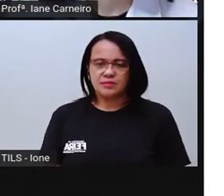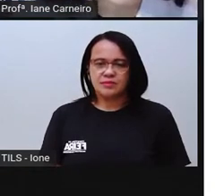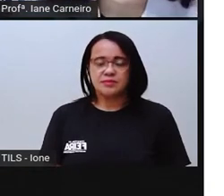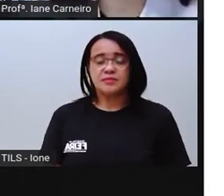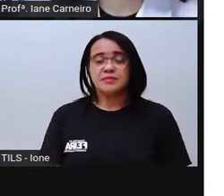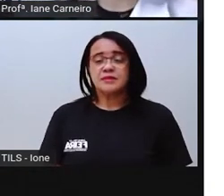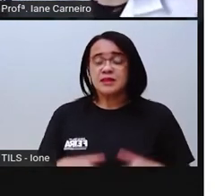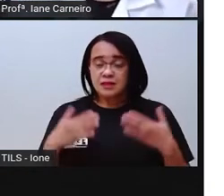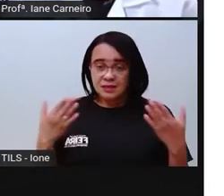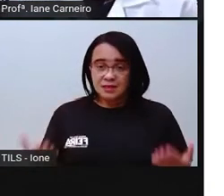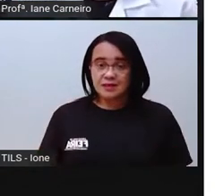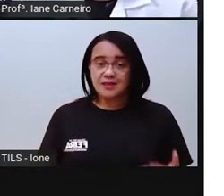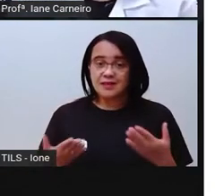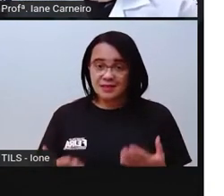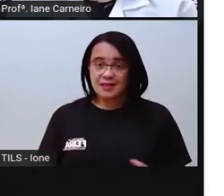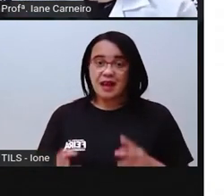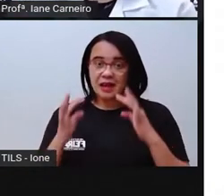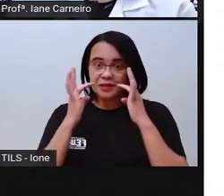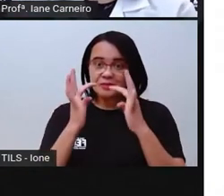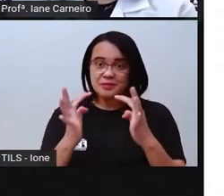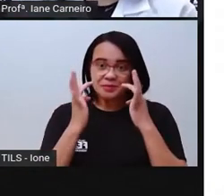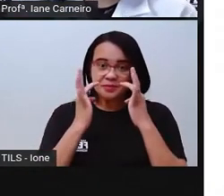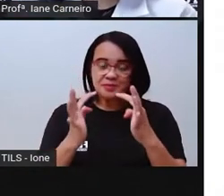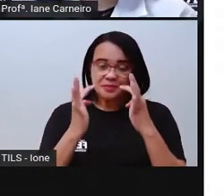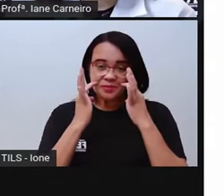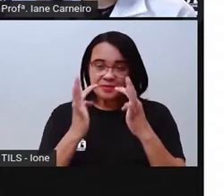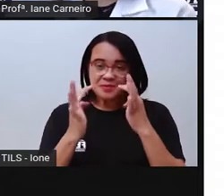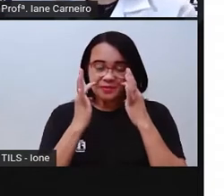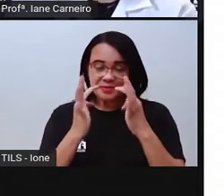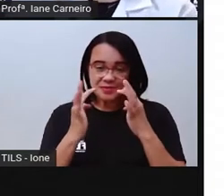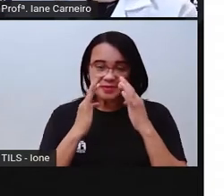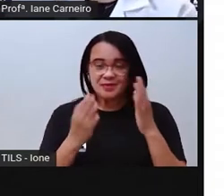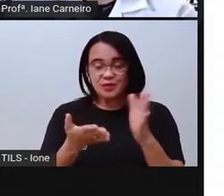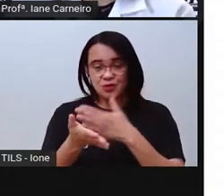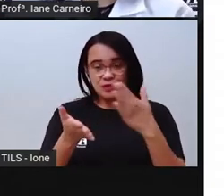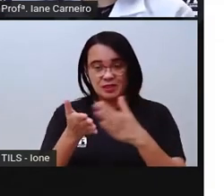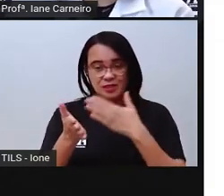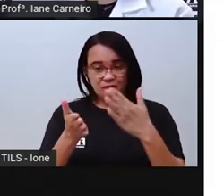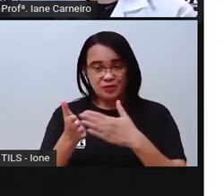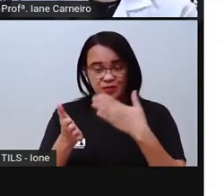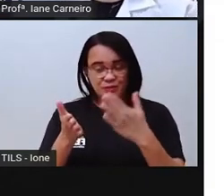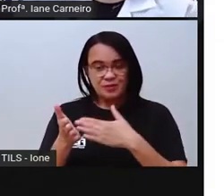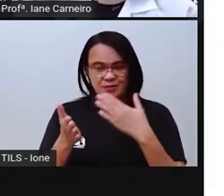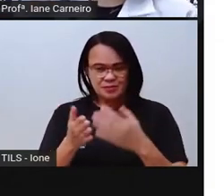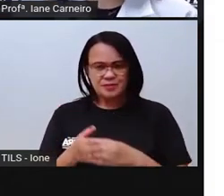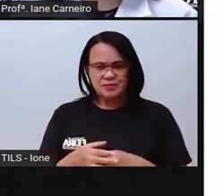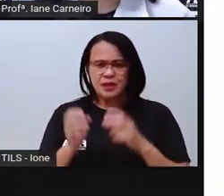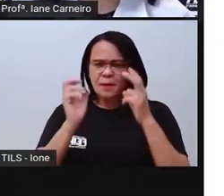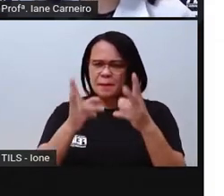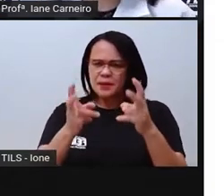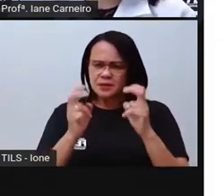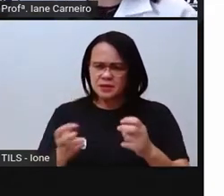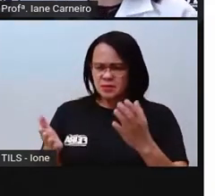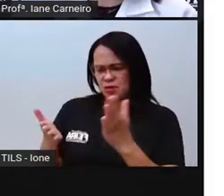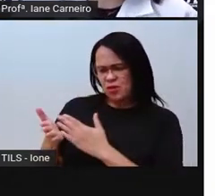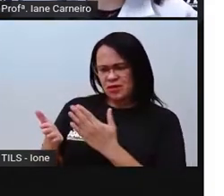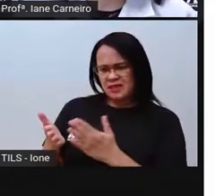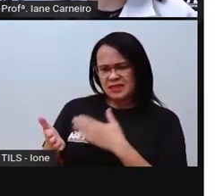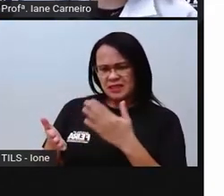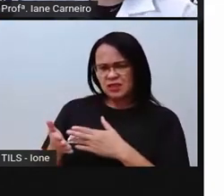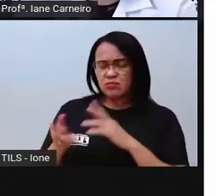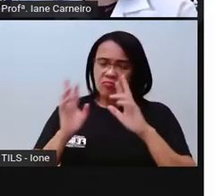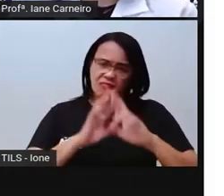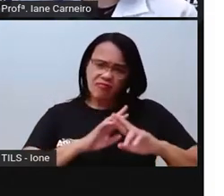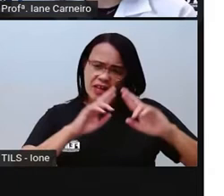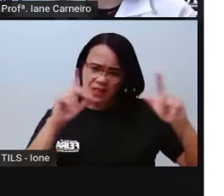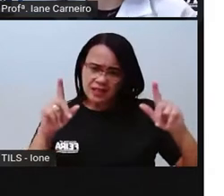E aí vocês conseguiram observar as imagens do livro, né? Perceberam como ele é diferente dos outros livros que a Pela já trouxe para vocês lerem,